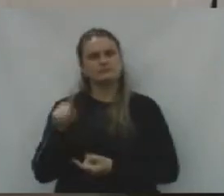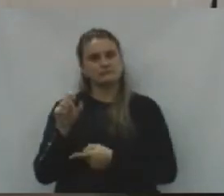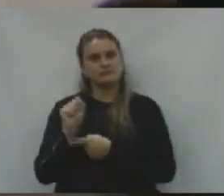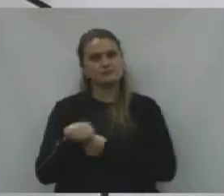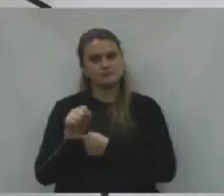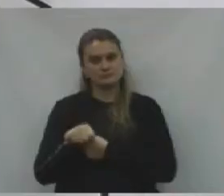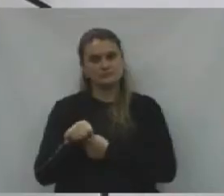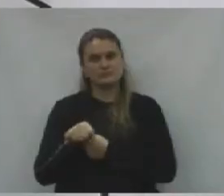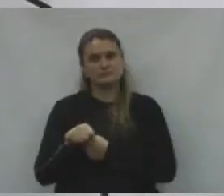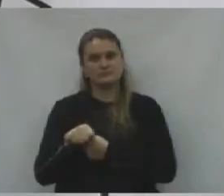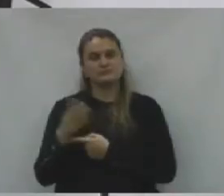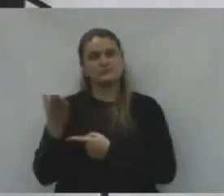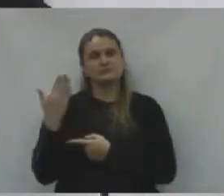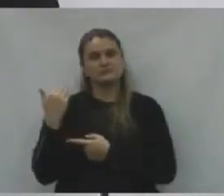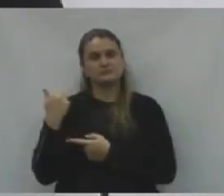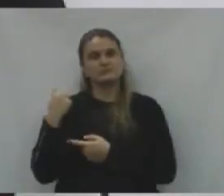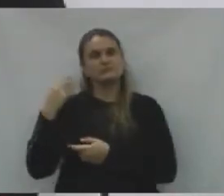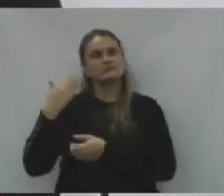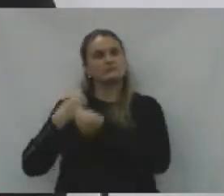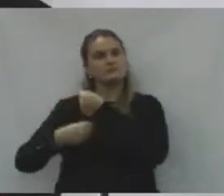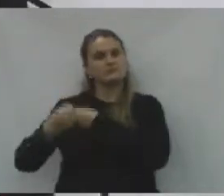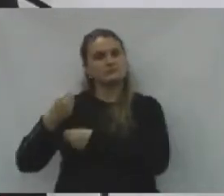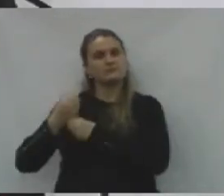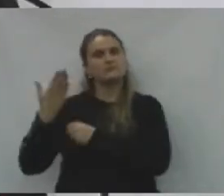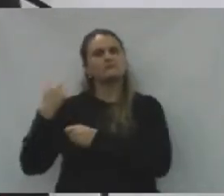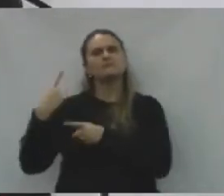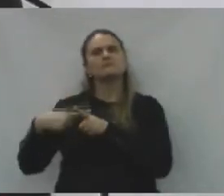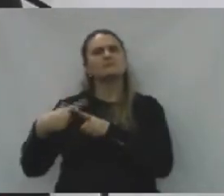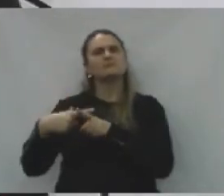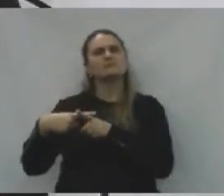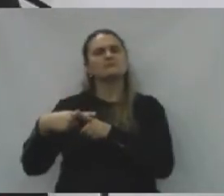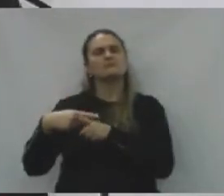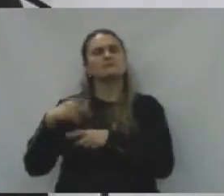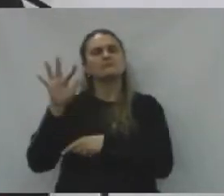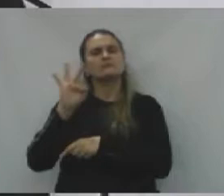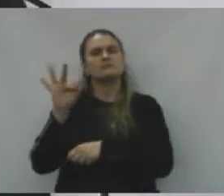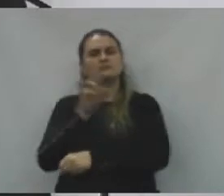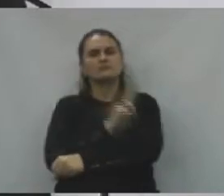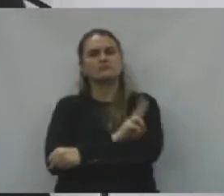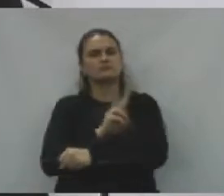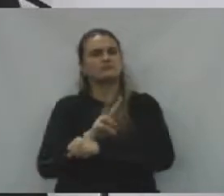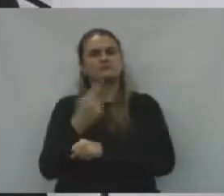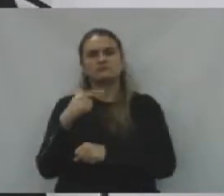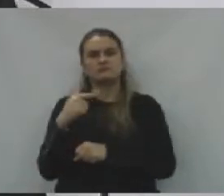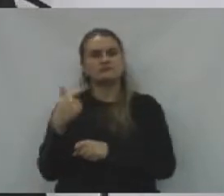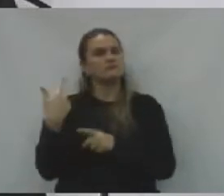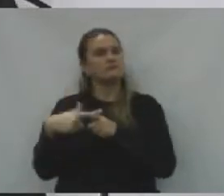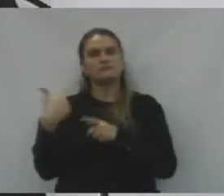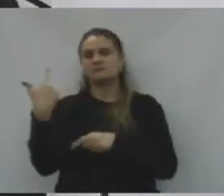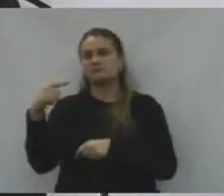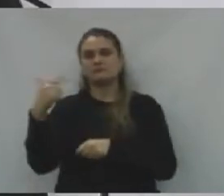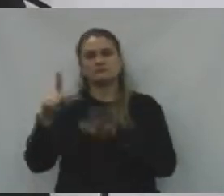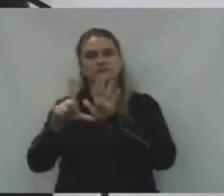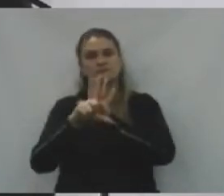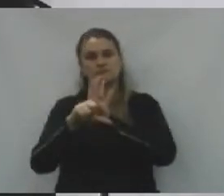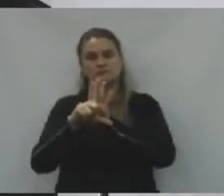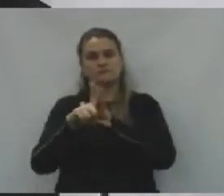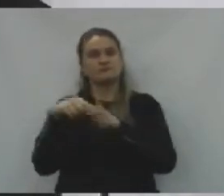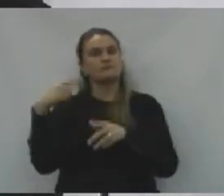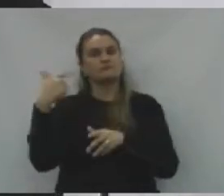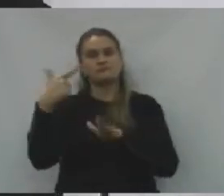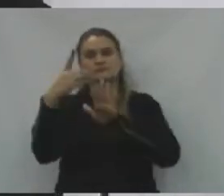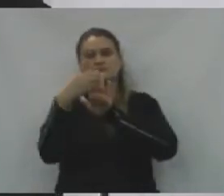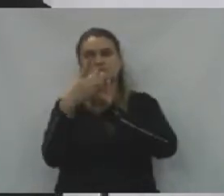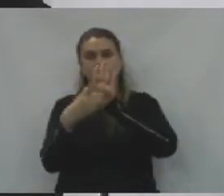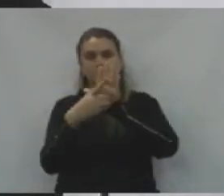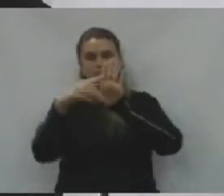pergunta anterior que eu havia recebido, ano passado, por que a Uniuv não tinha bolsa? Porque não tinha uma lei, porque não